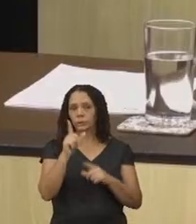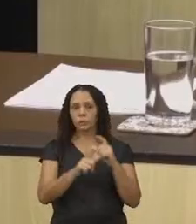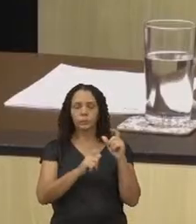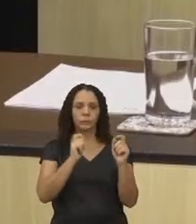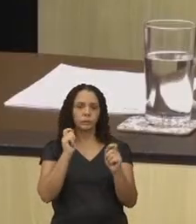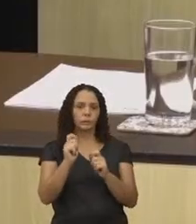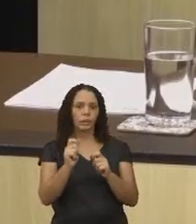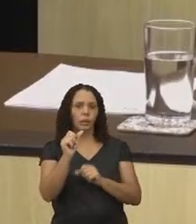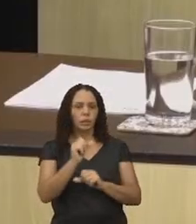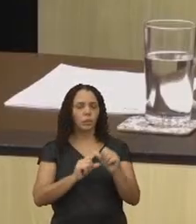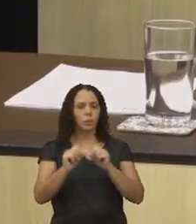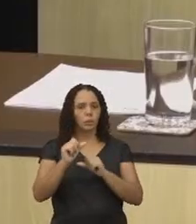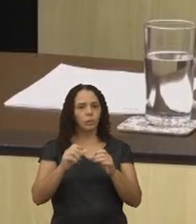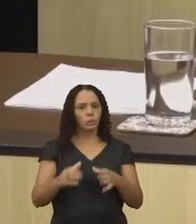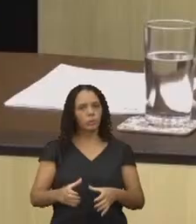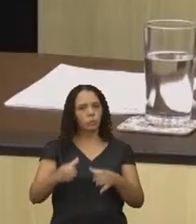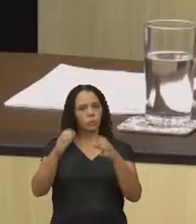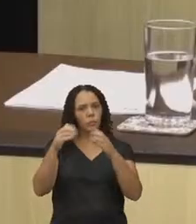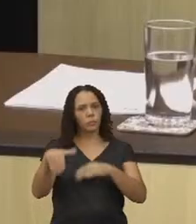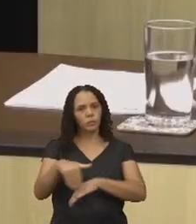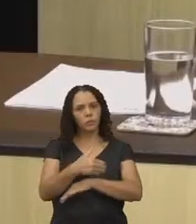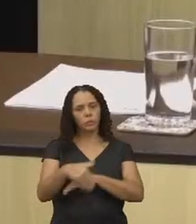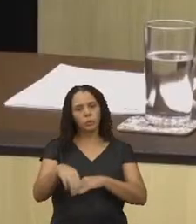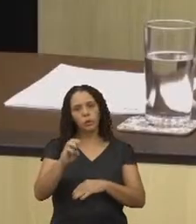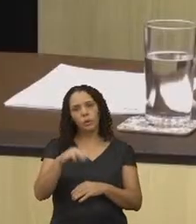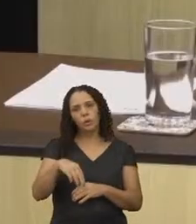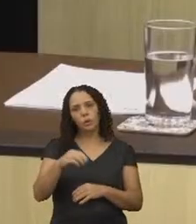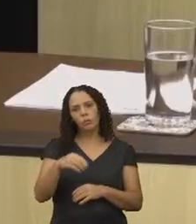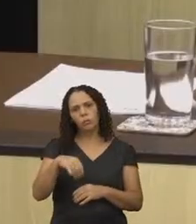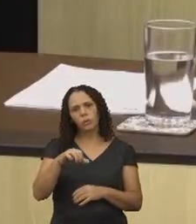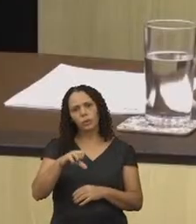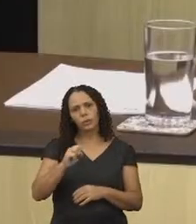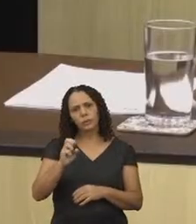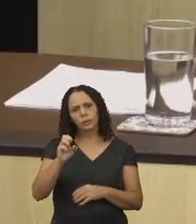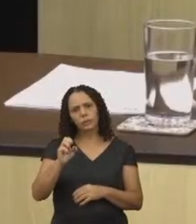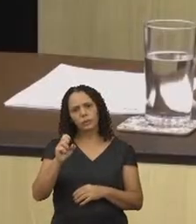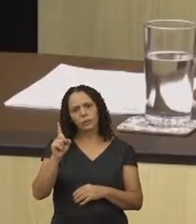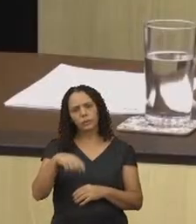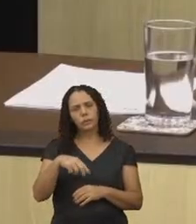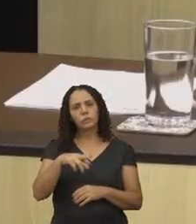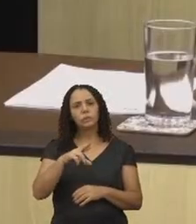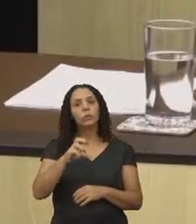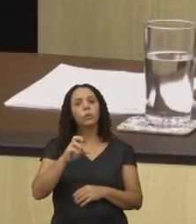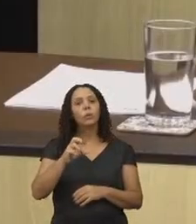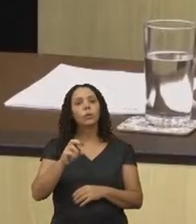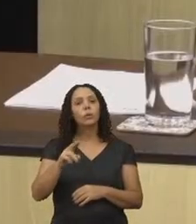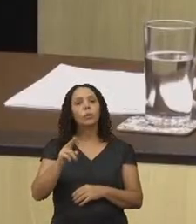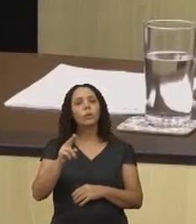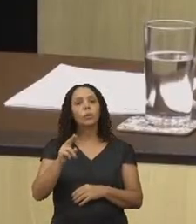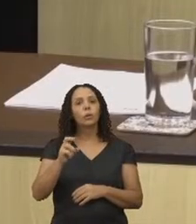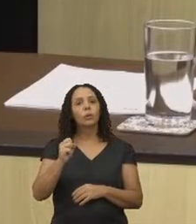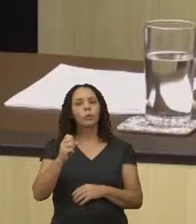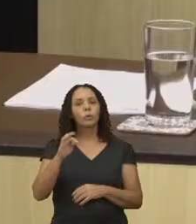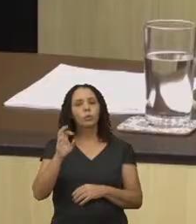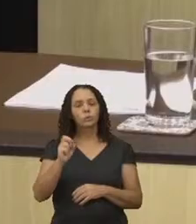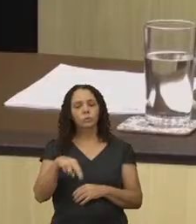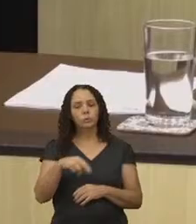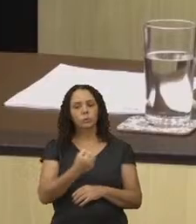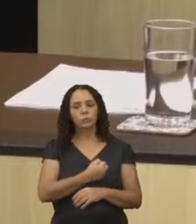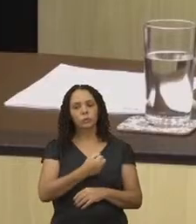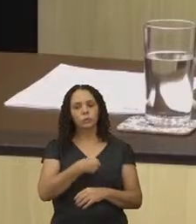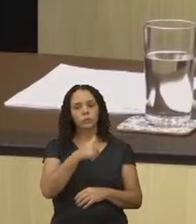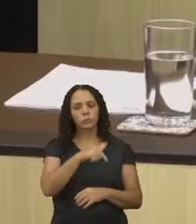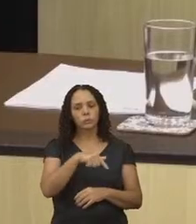urgência a troca do poste localizado na rua Moisés Ruston, número 700, no Parque Itamaraty, neste